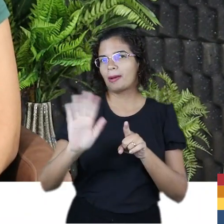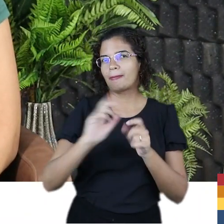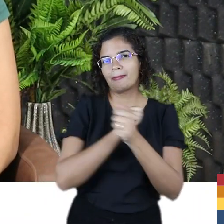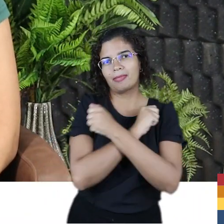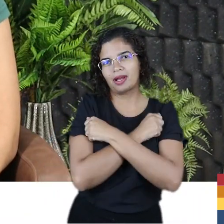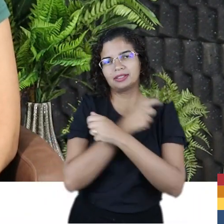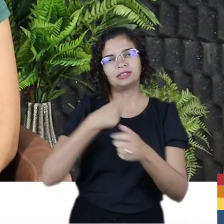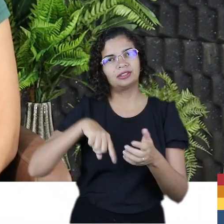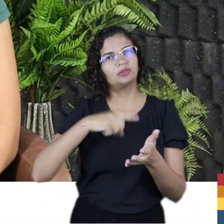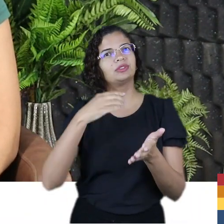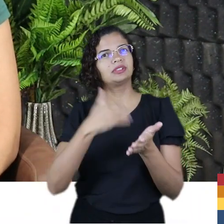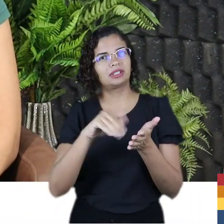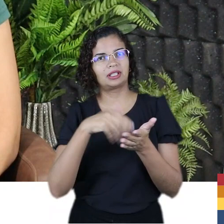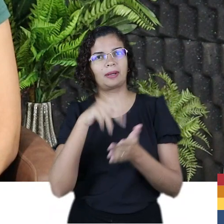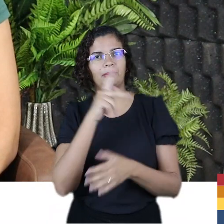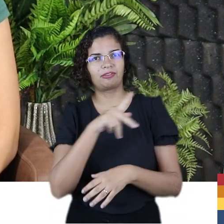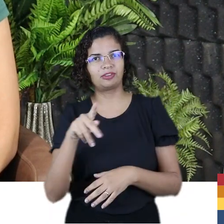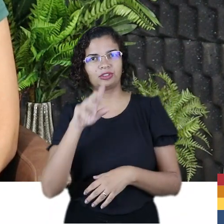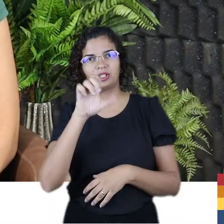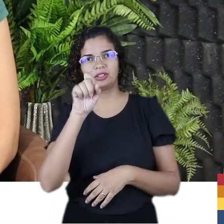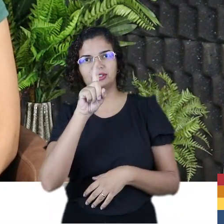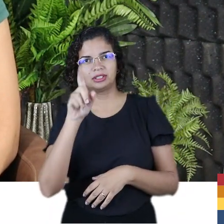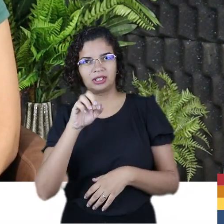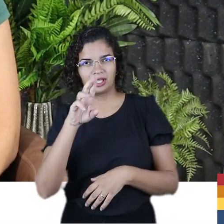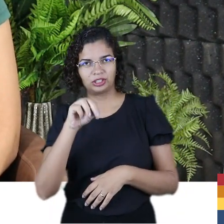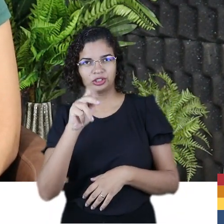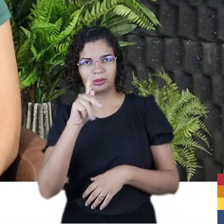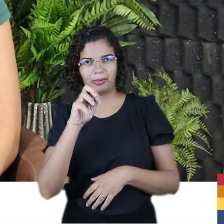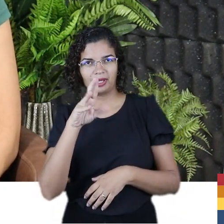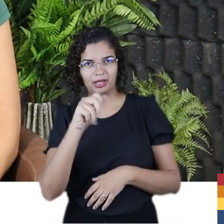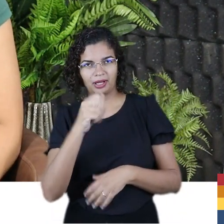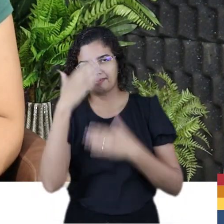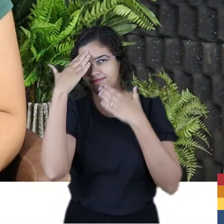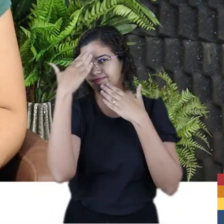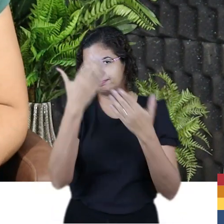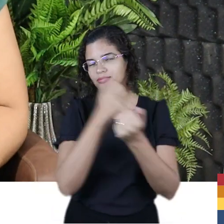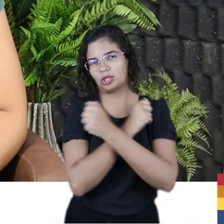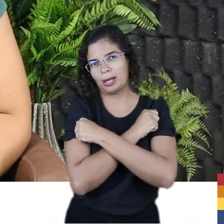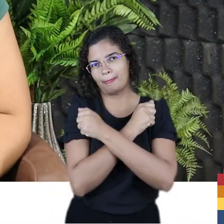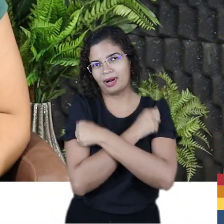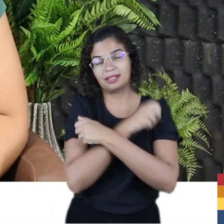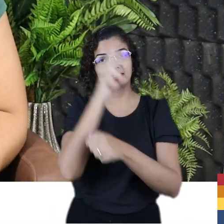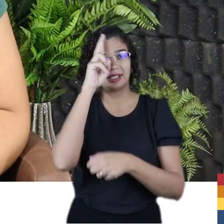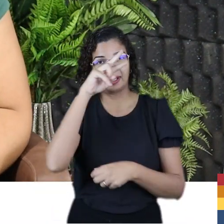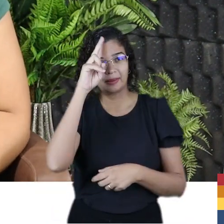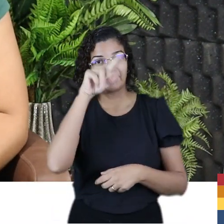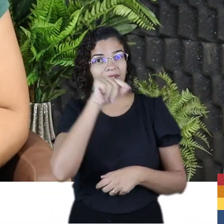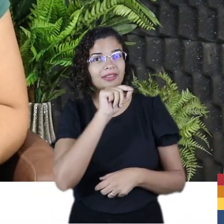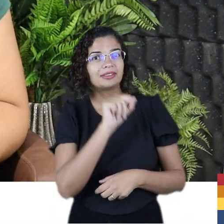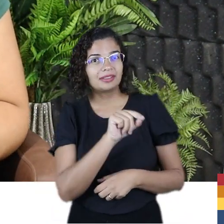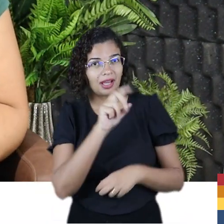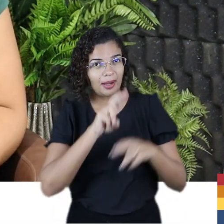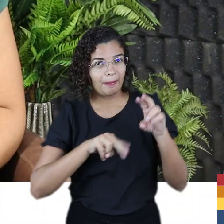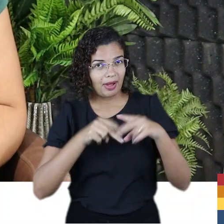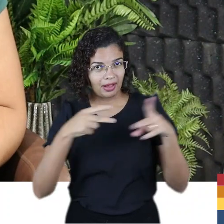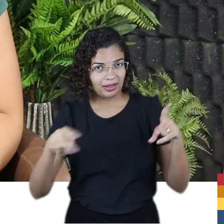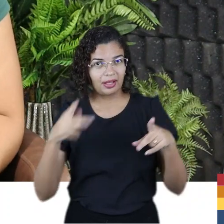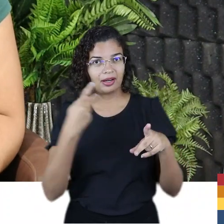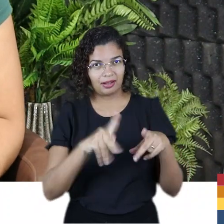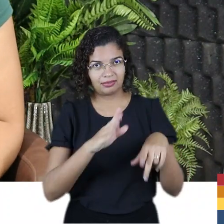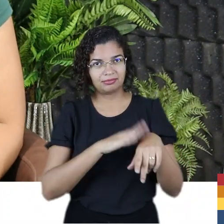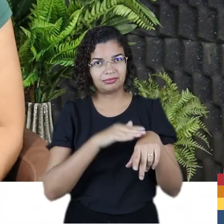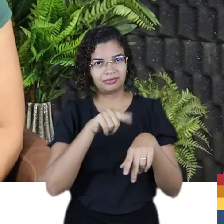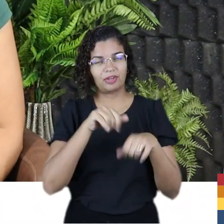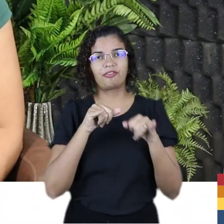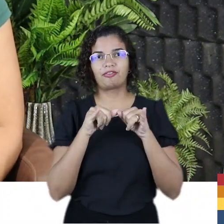Pereira um grande abraço a todos e lembrando que esse material que esse momento aqui ele vai ficar disponível para que vocês vejam